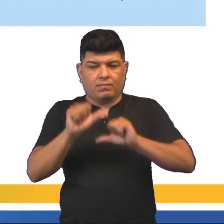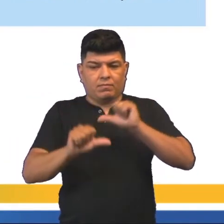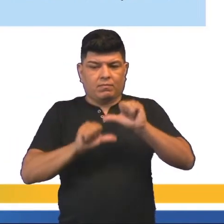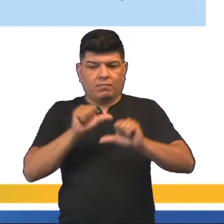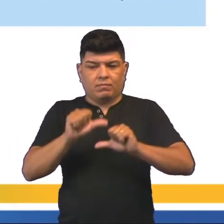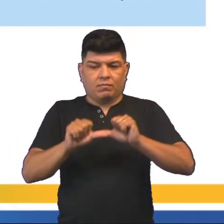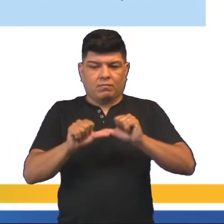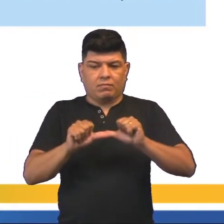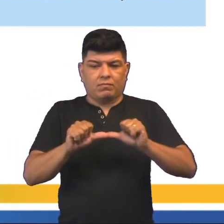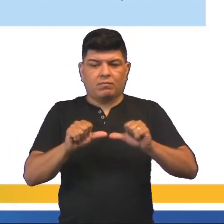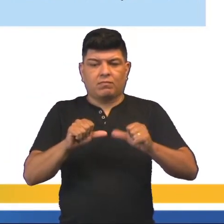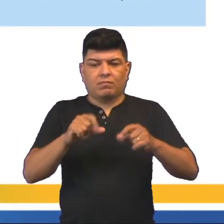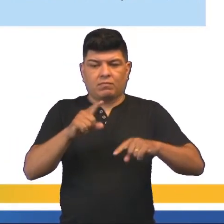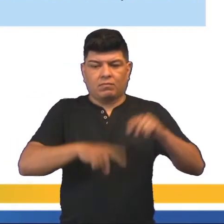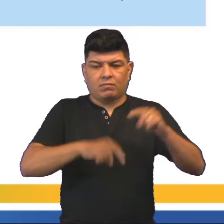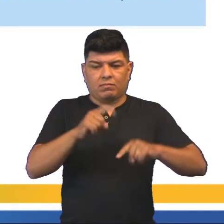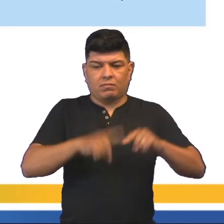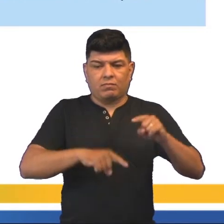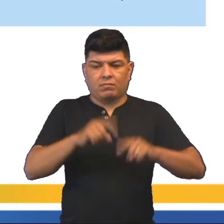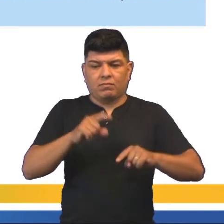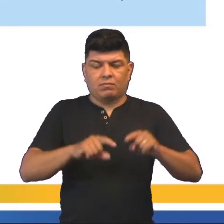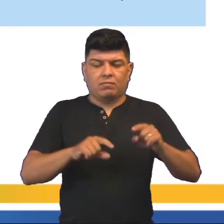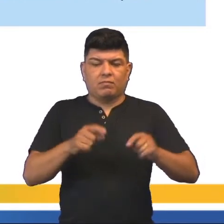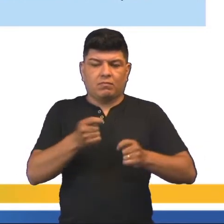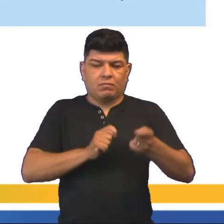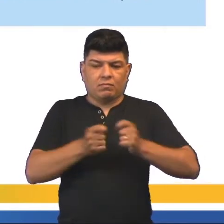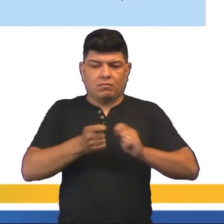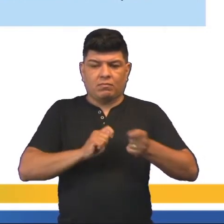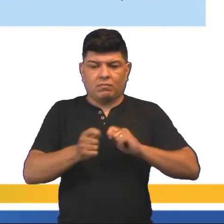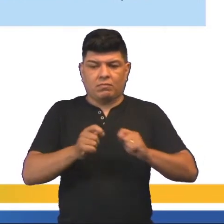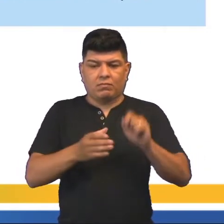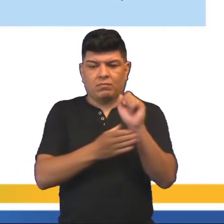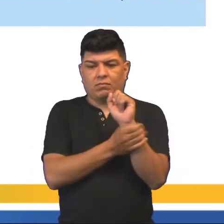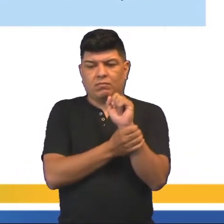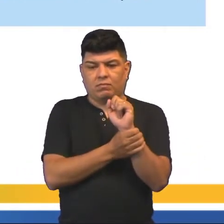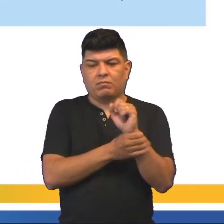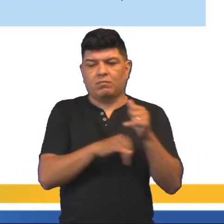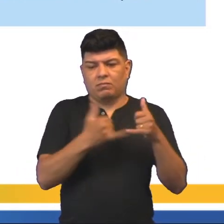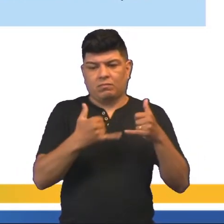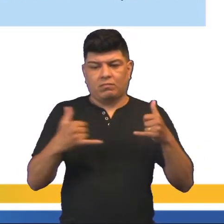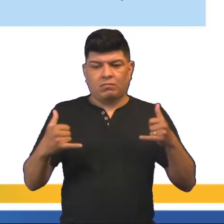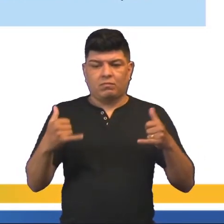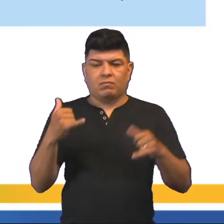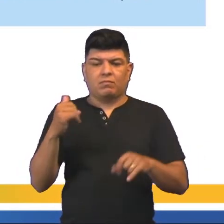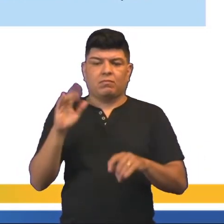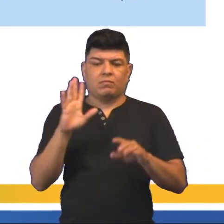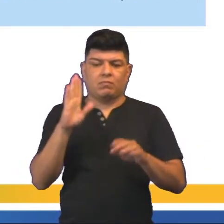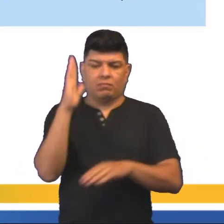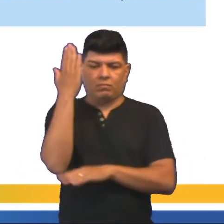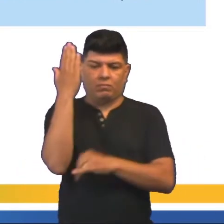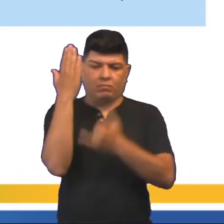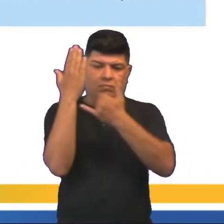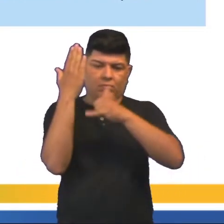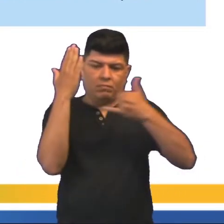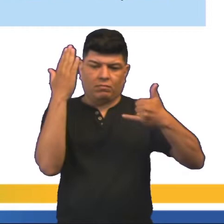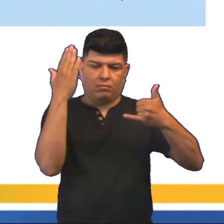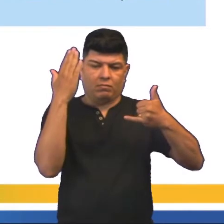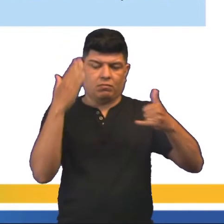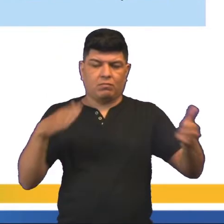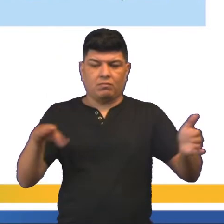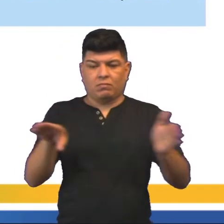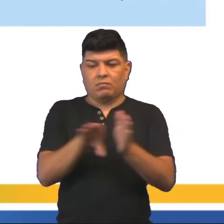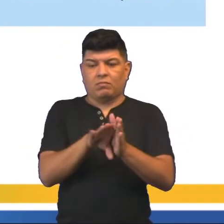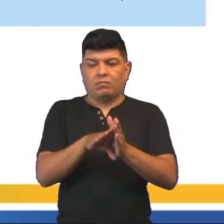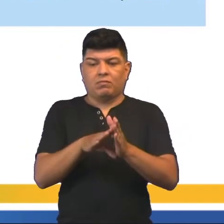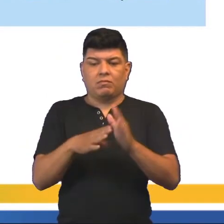transformadores, equipamentos de medição, controle e até mesmo proteção das redes elétricas para que chegue de uma forma